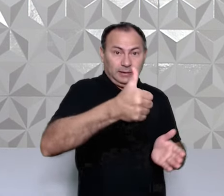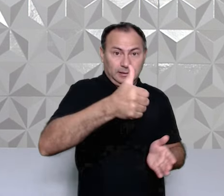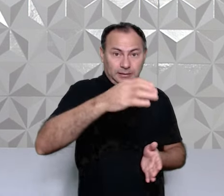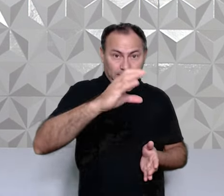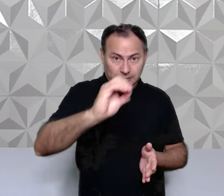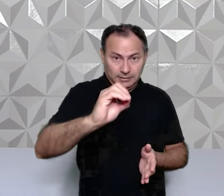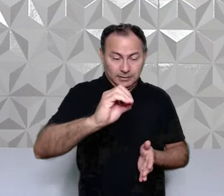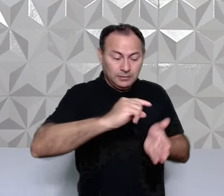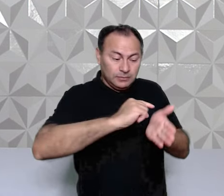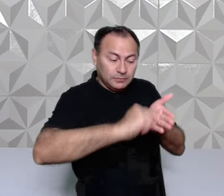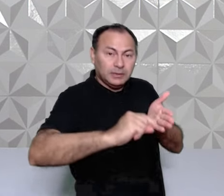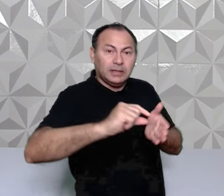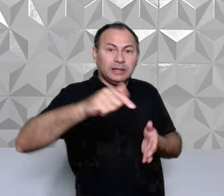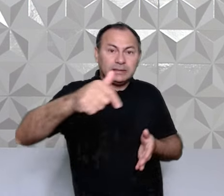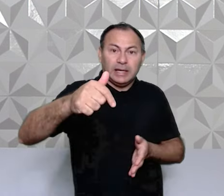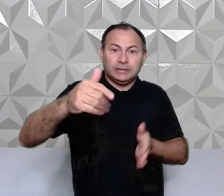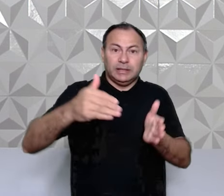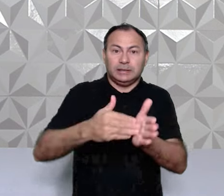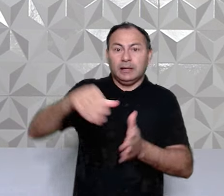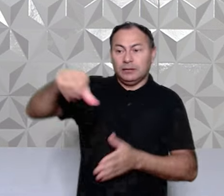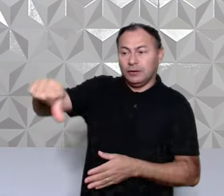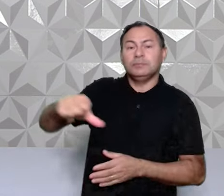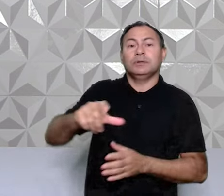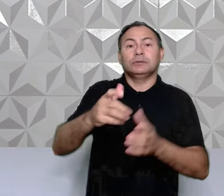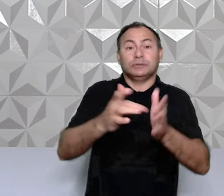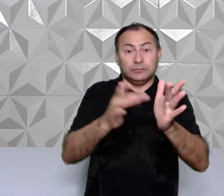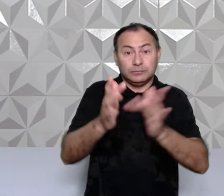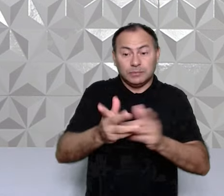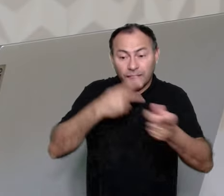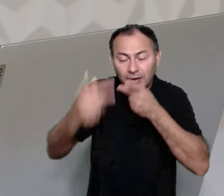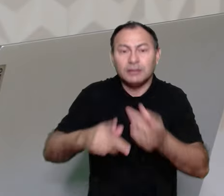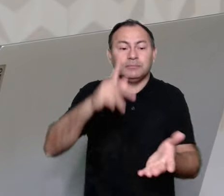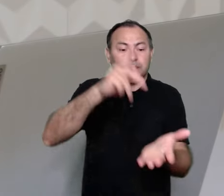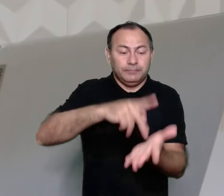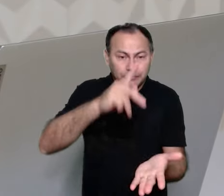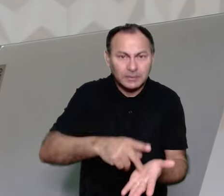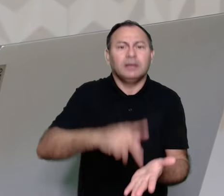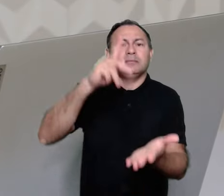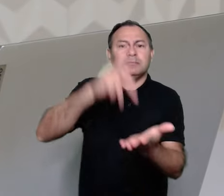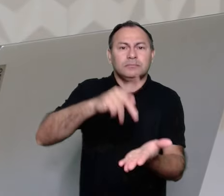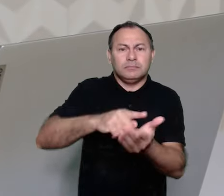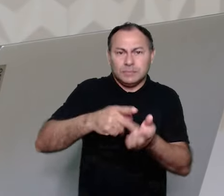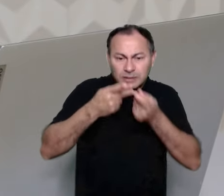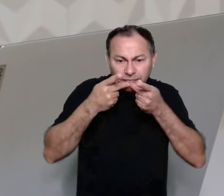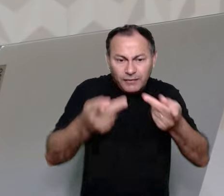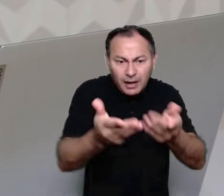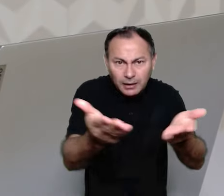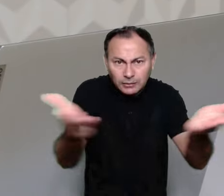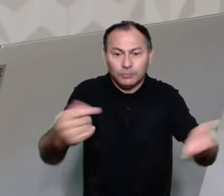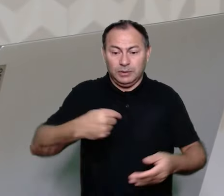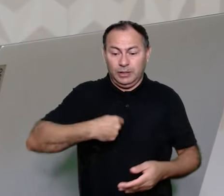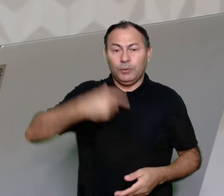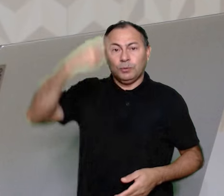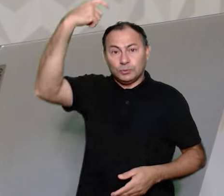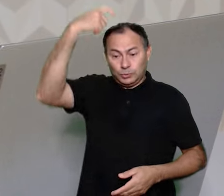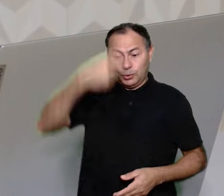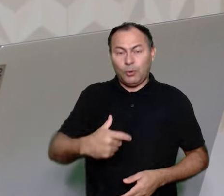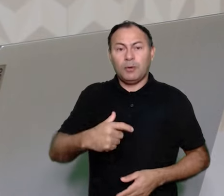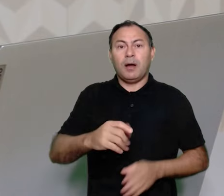7, versículos 7 a 9. Ali Jesus diz assim: em verdade vos digo,